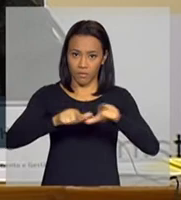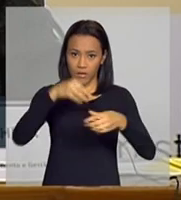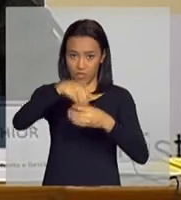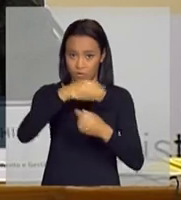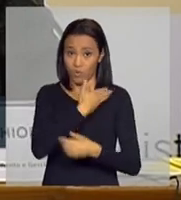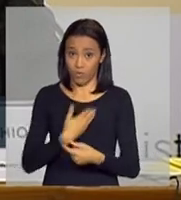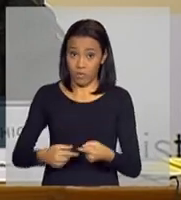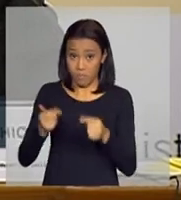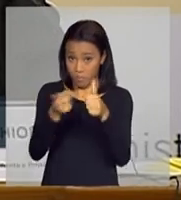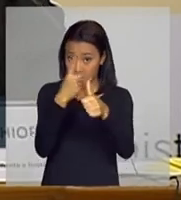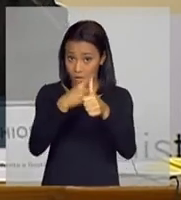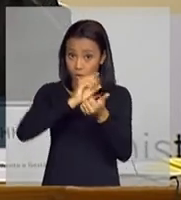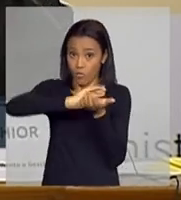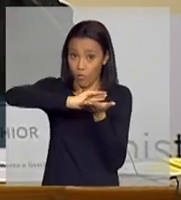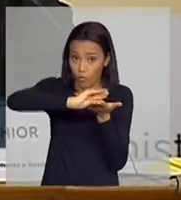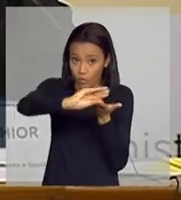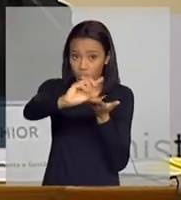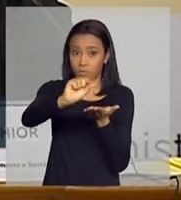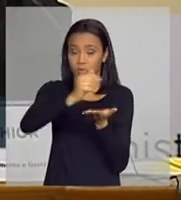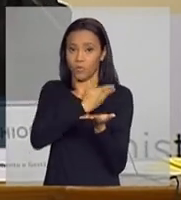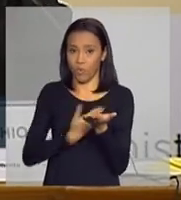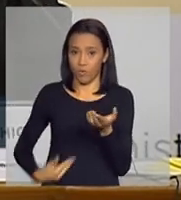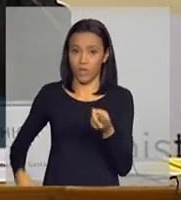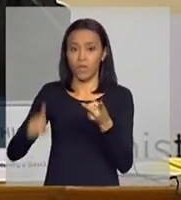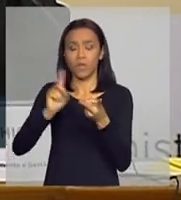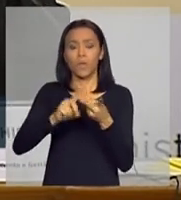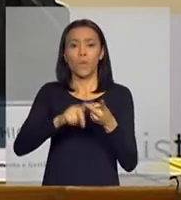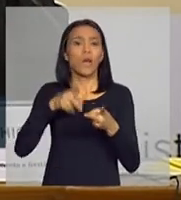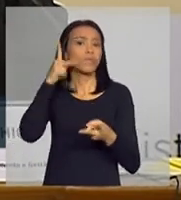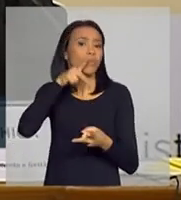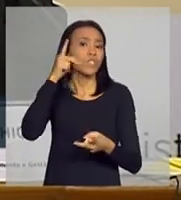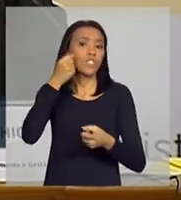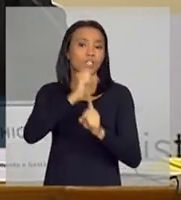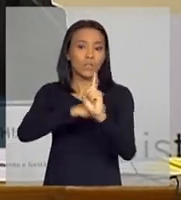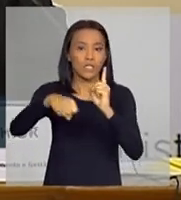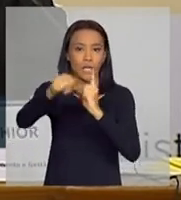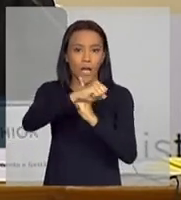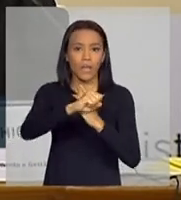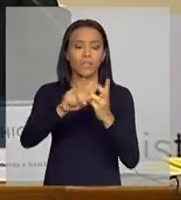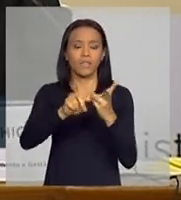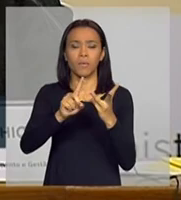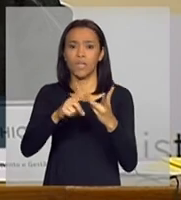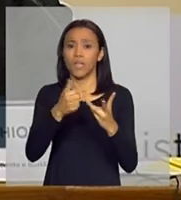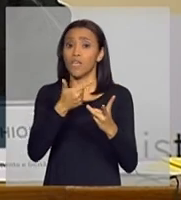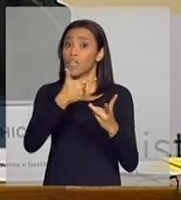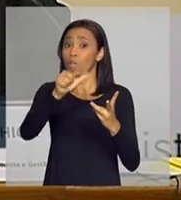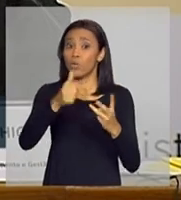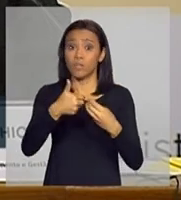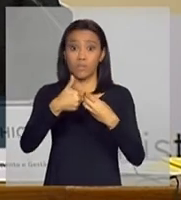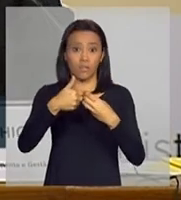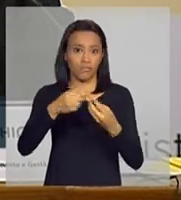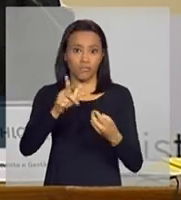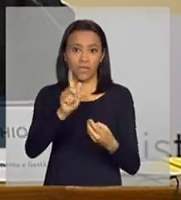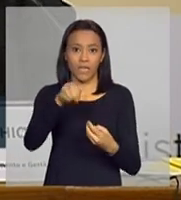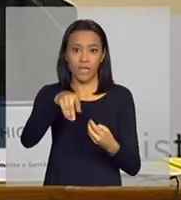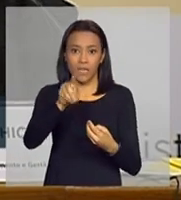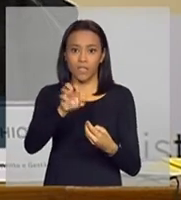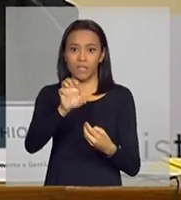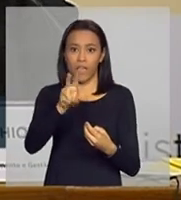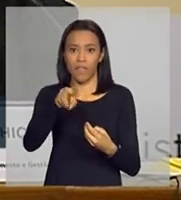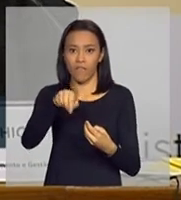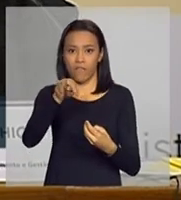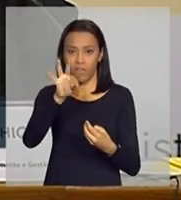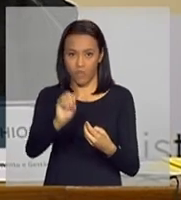em seguida já falou aqui as políticas sociais e os grandes eventos esse ajuste de 28 milhões se